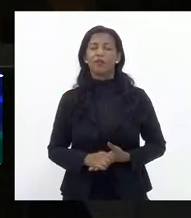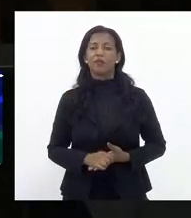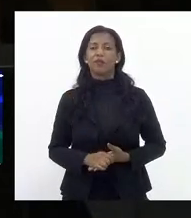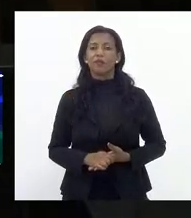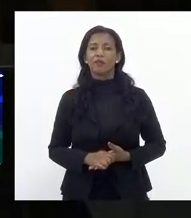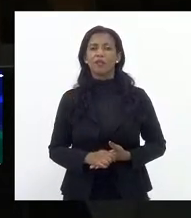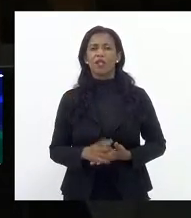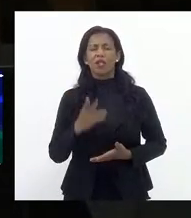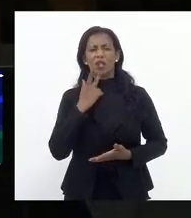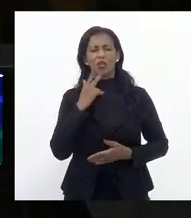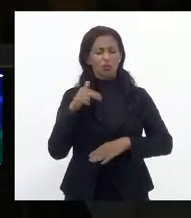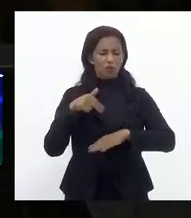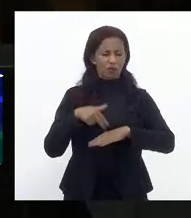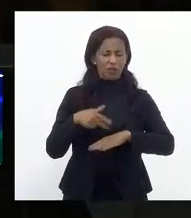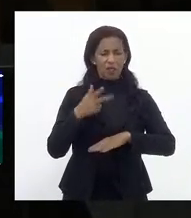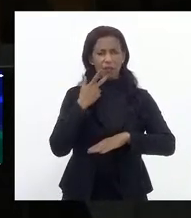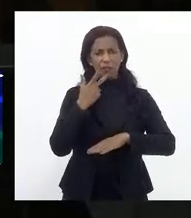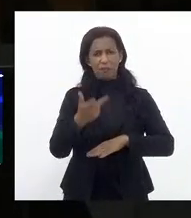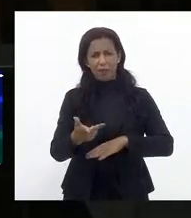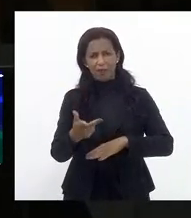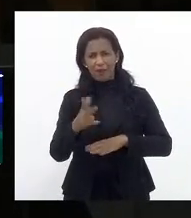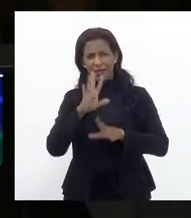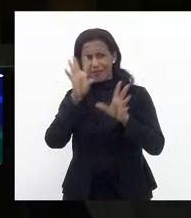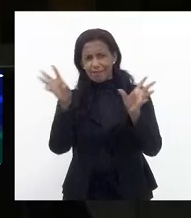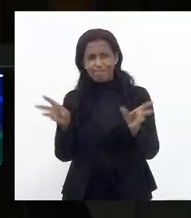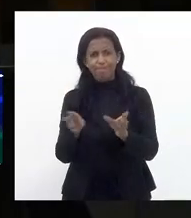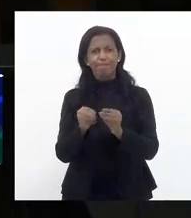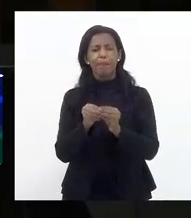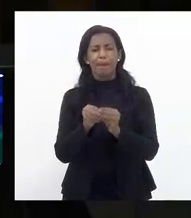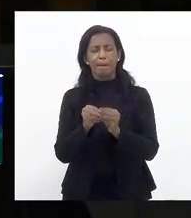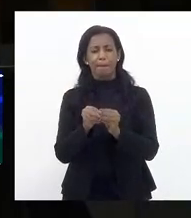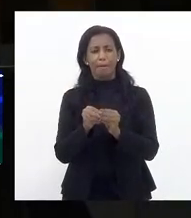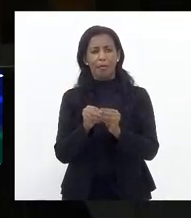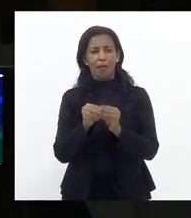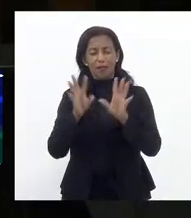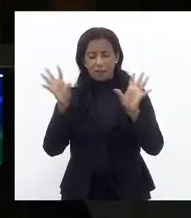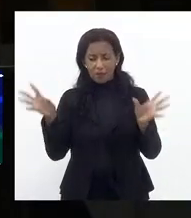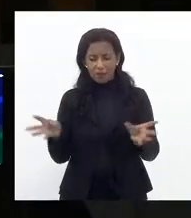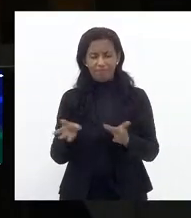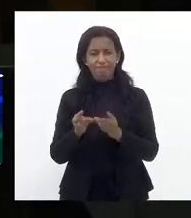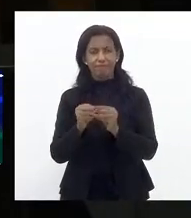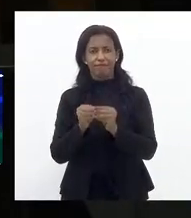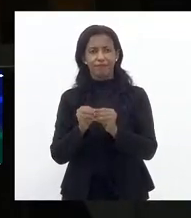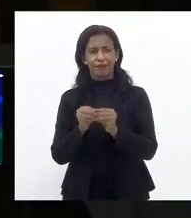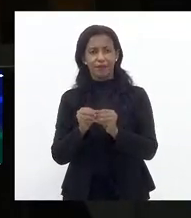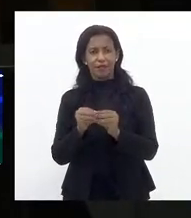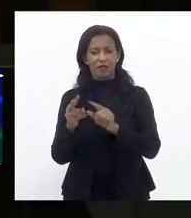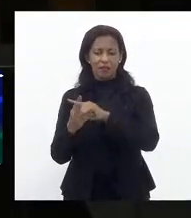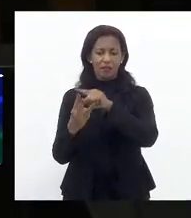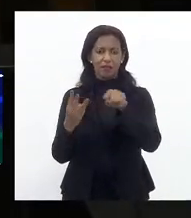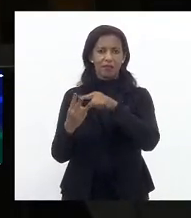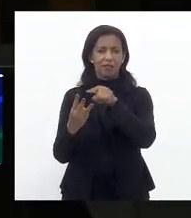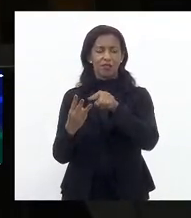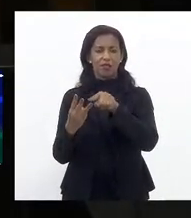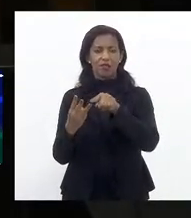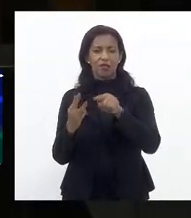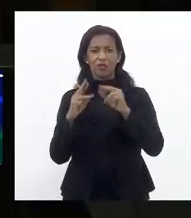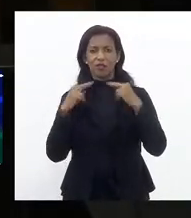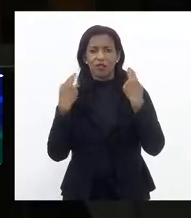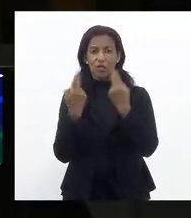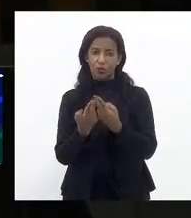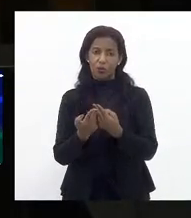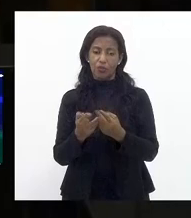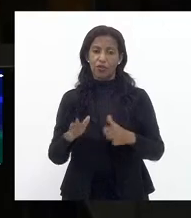inicial só para fazer essa síntese, porque isto é a síntese das três reuniões.